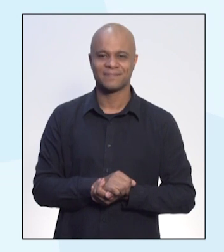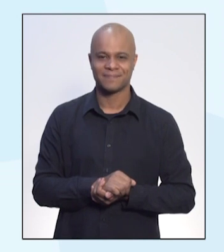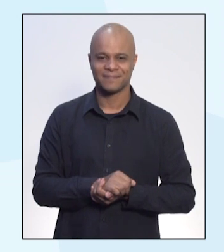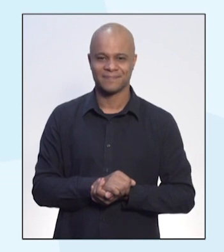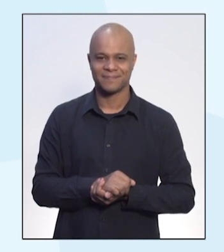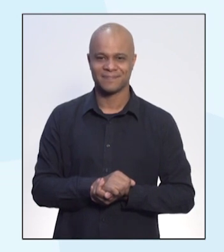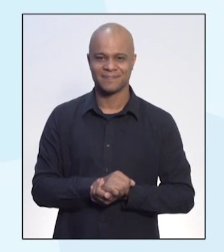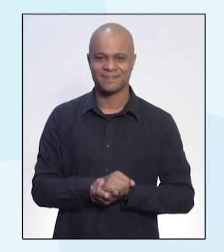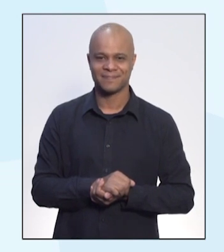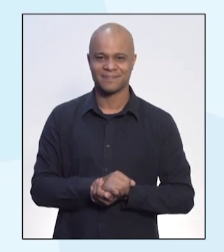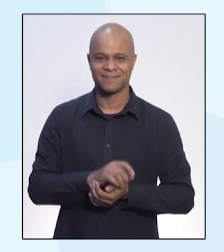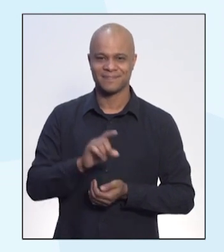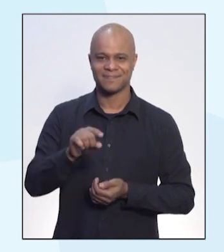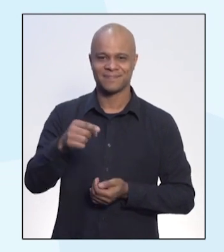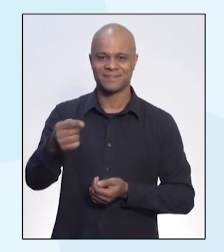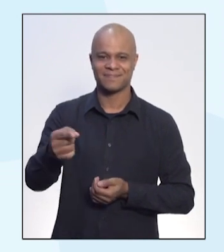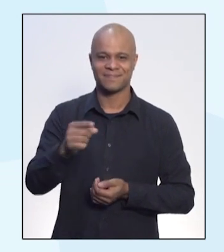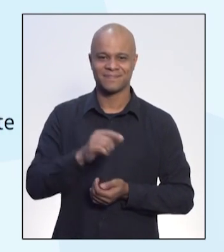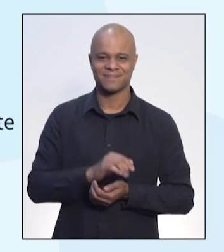É o próximo.